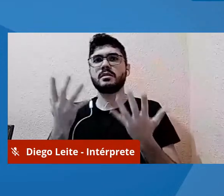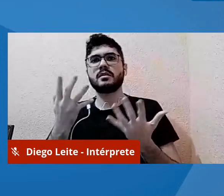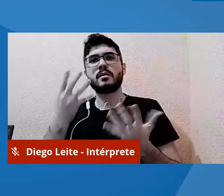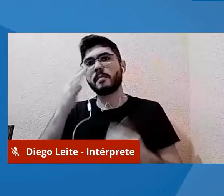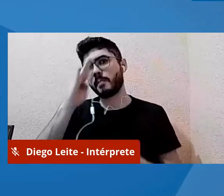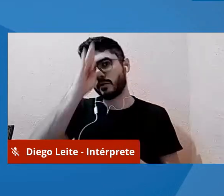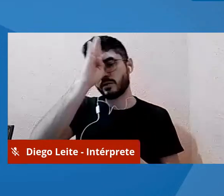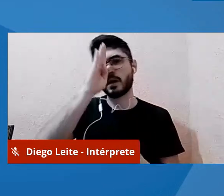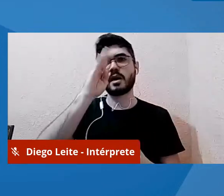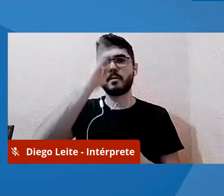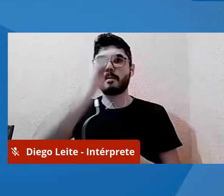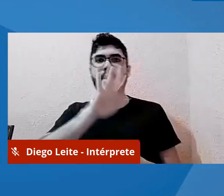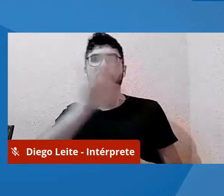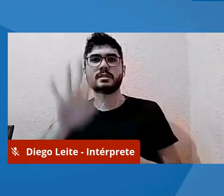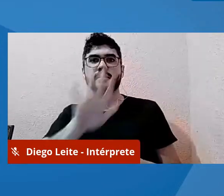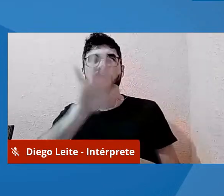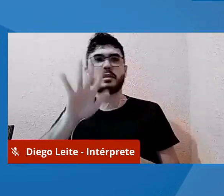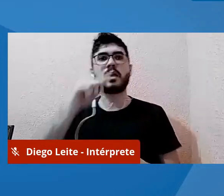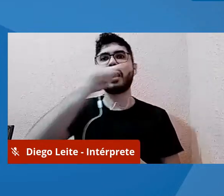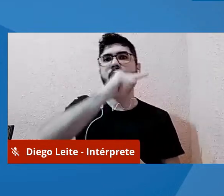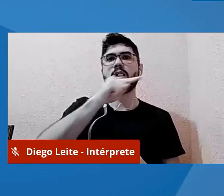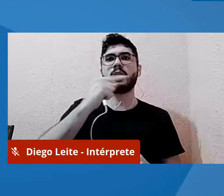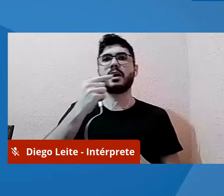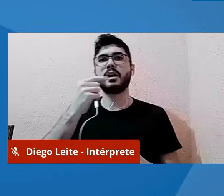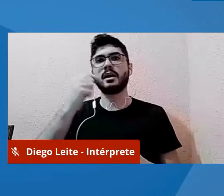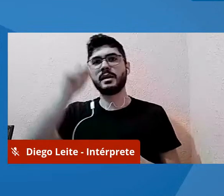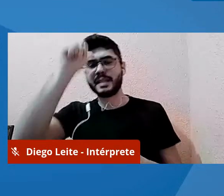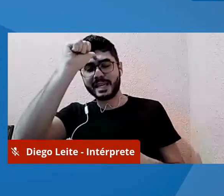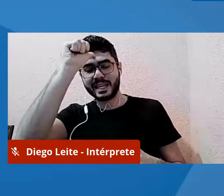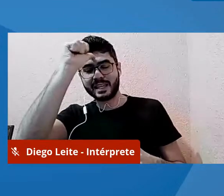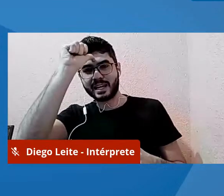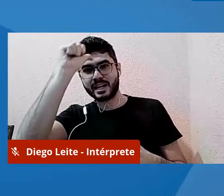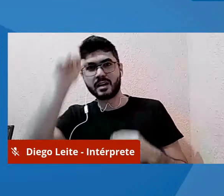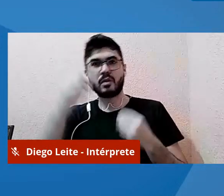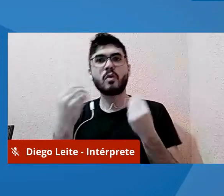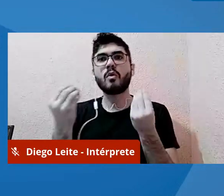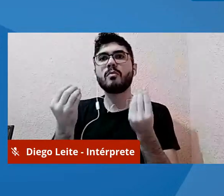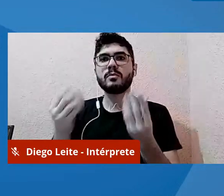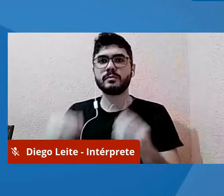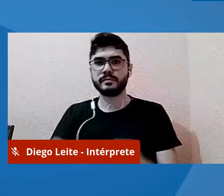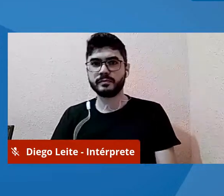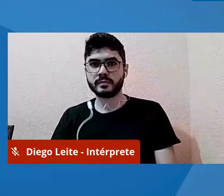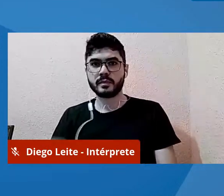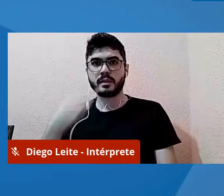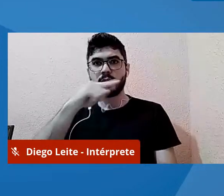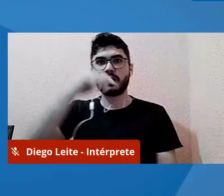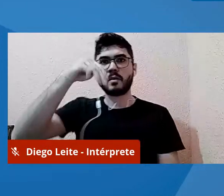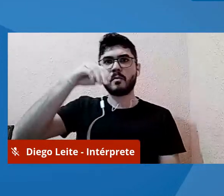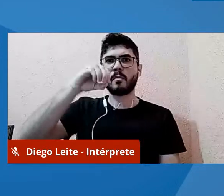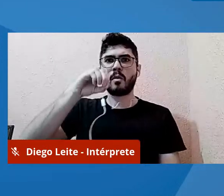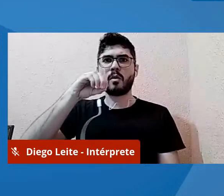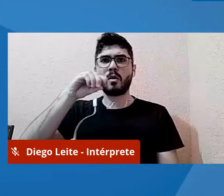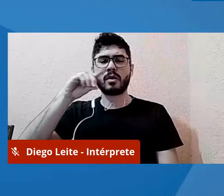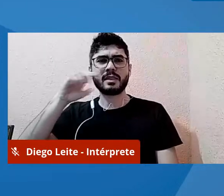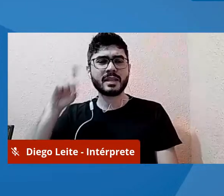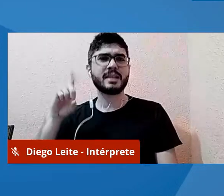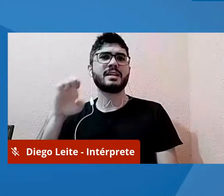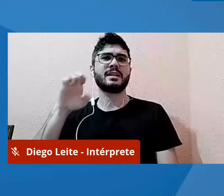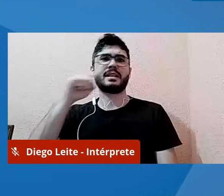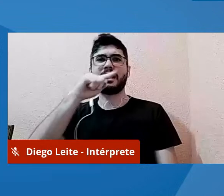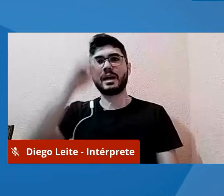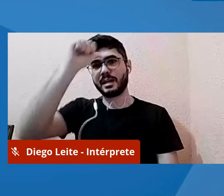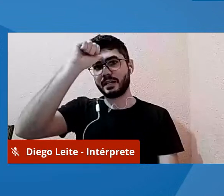na Índia? O Modi é dirigente de um partido que, na sua origem,